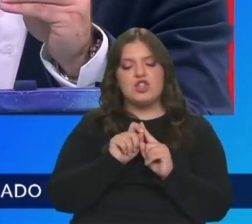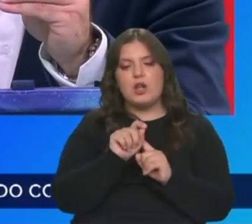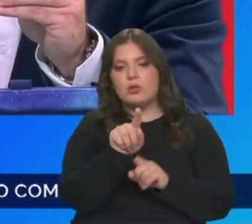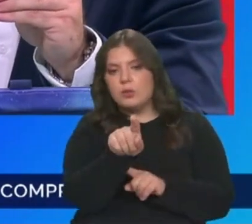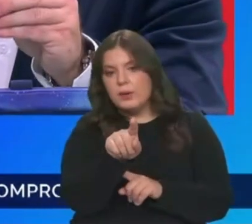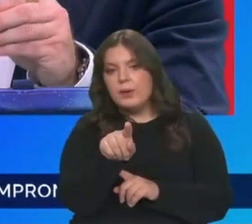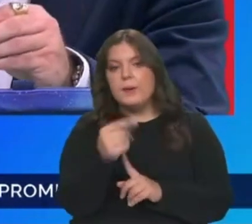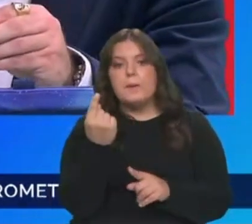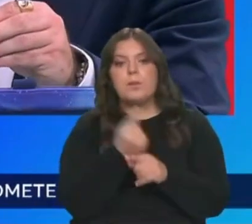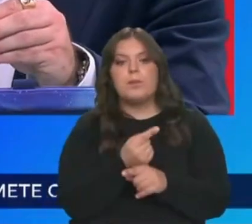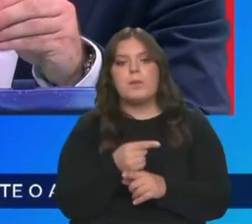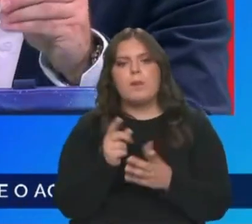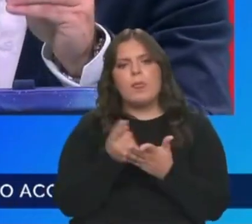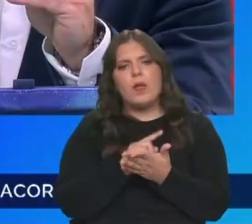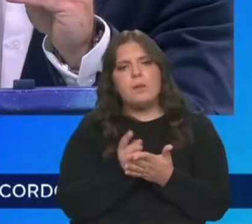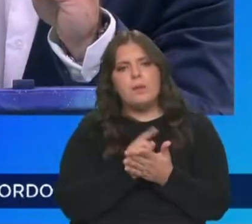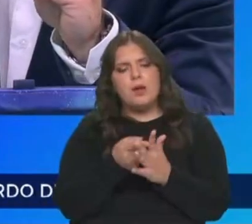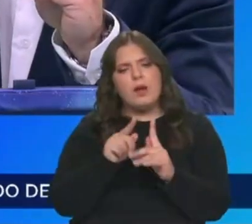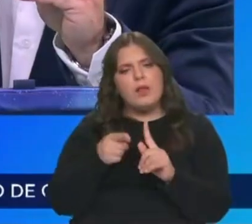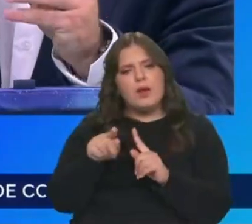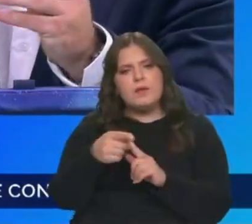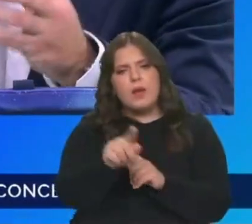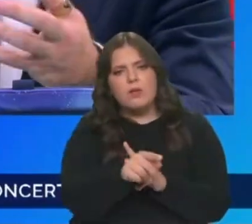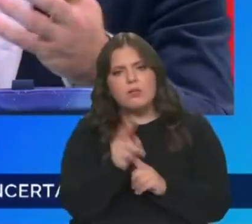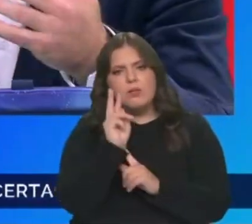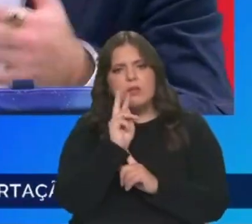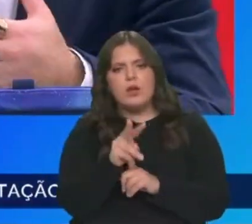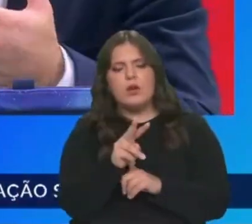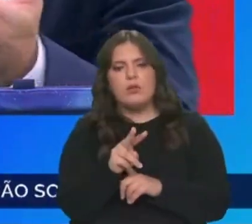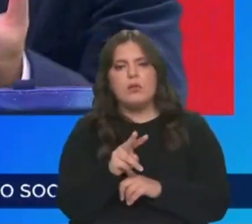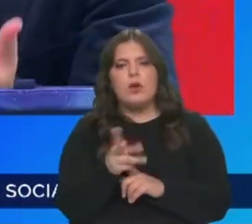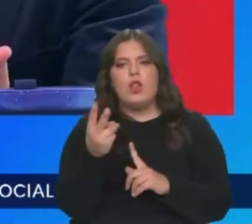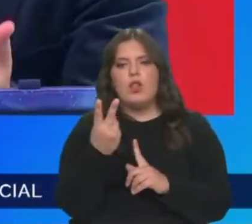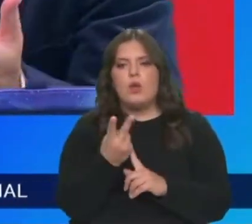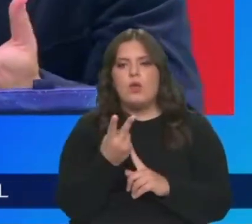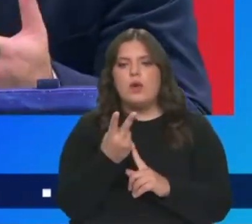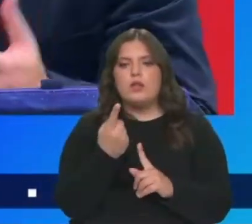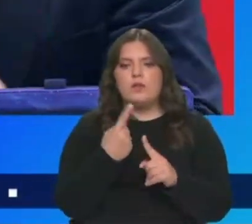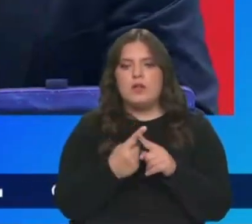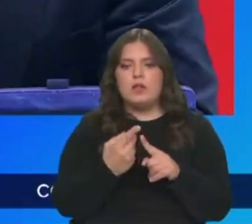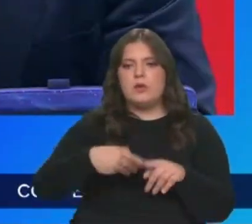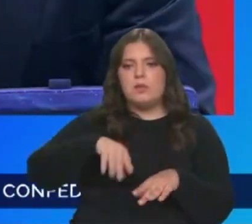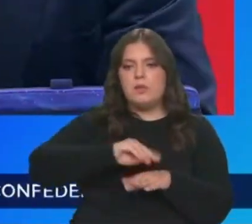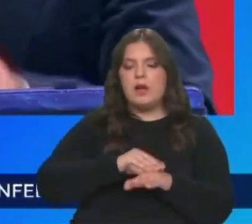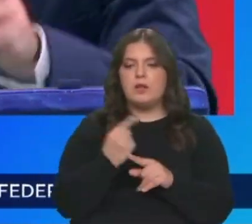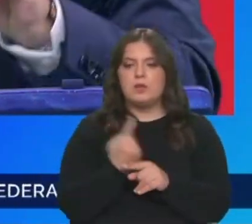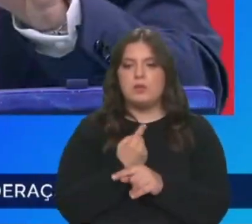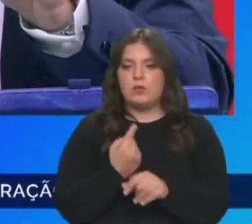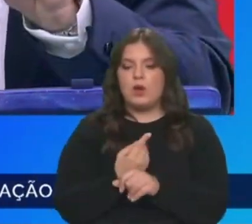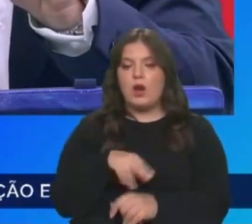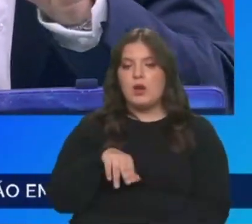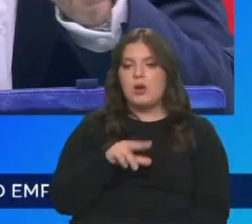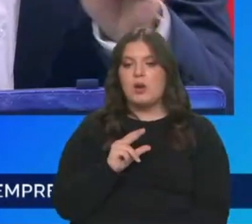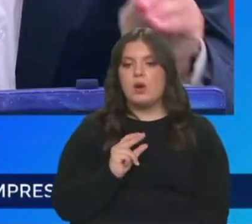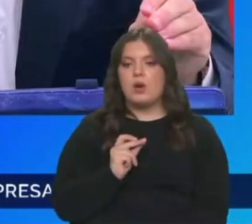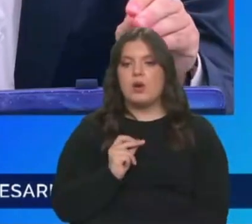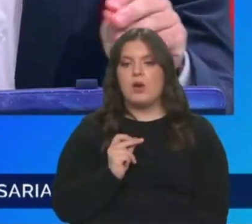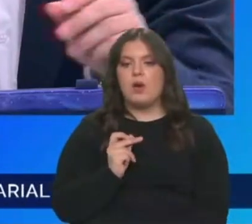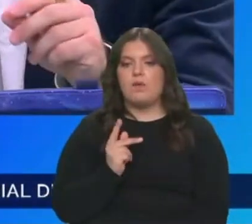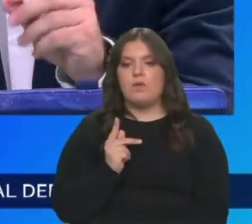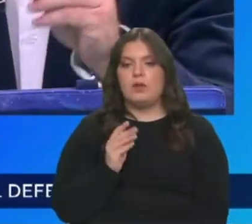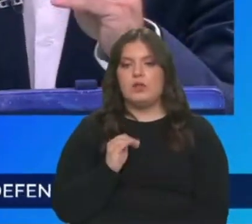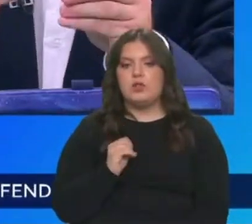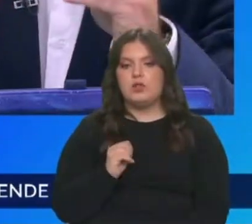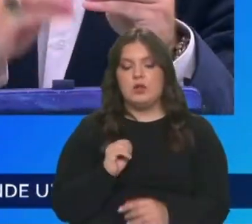eles conseguiram mapear a direção deste jato e encontraram 2 vezes mais fenómenos de novas, as tais explosões